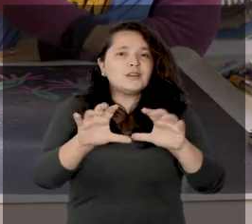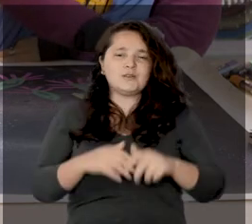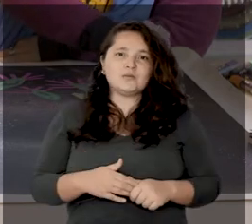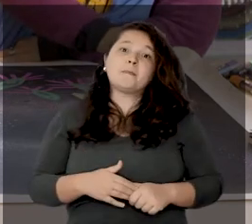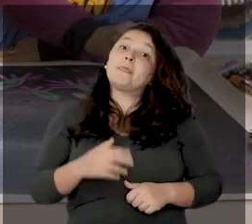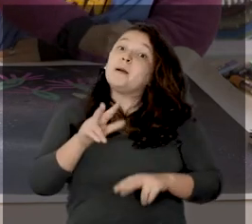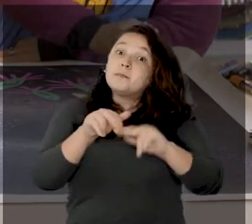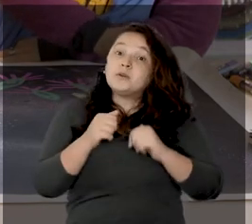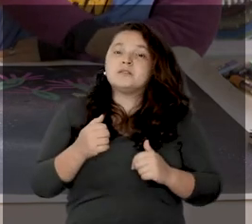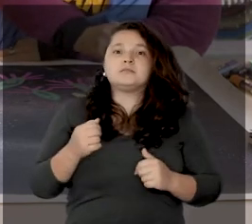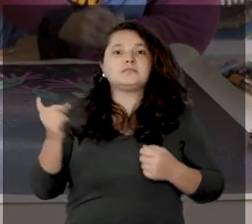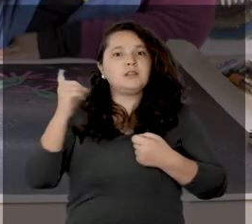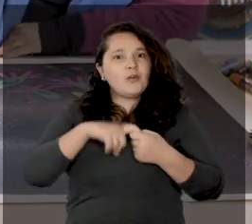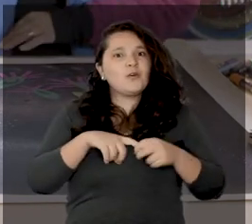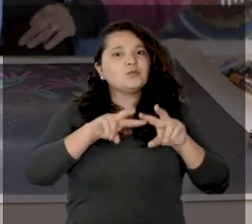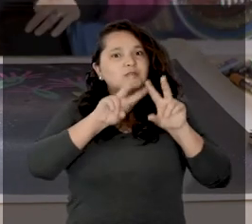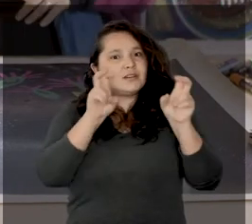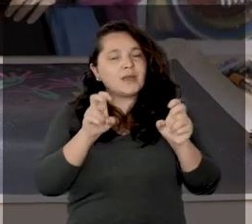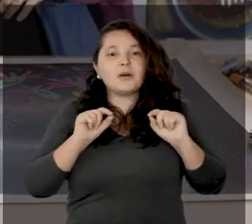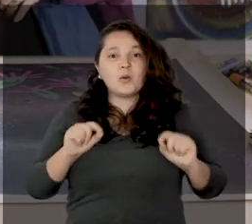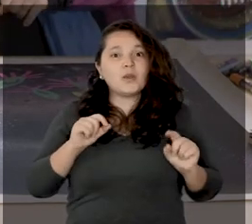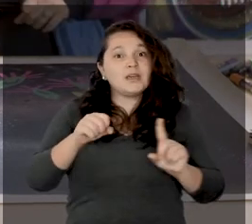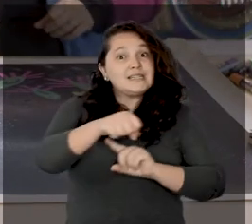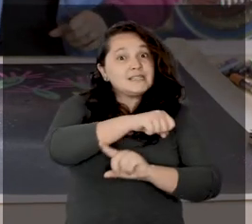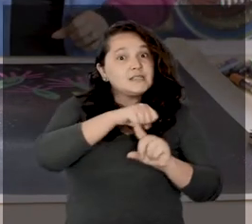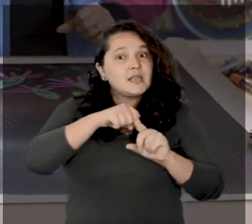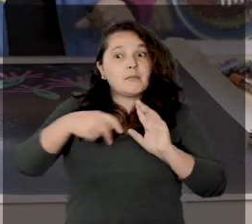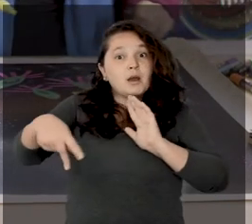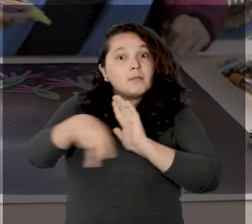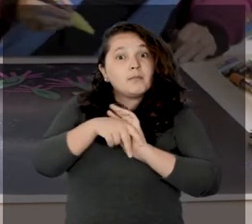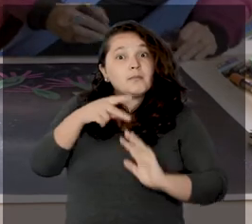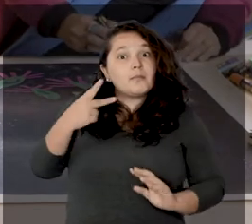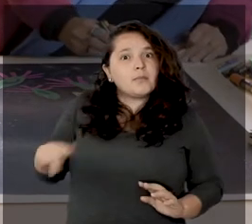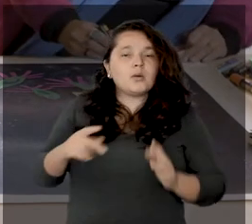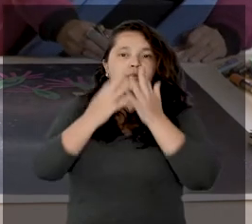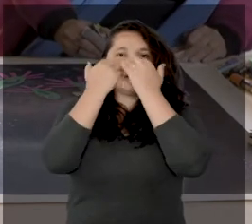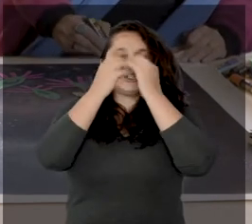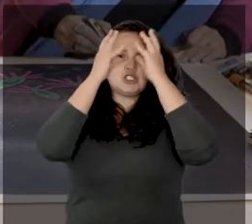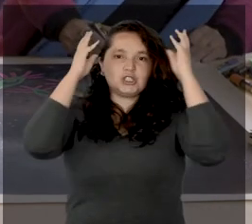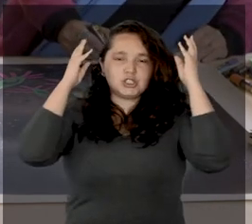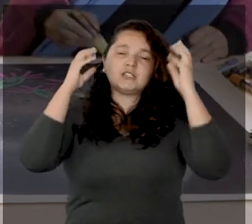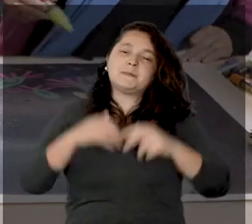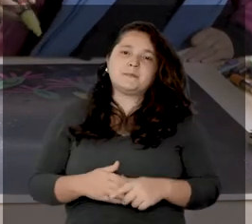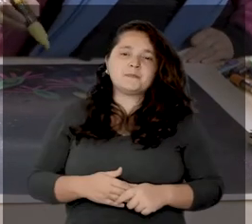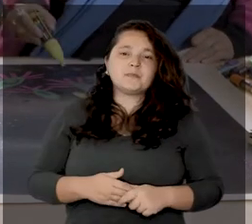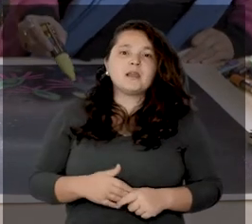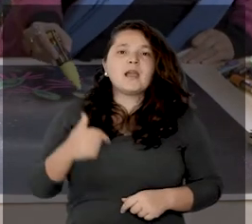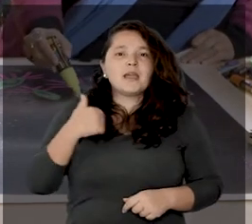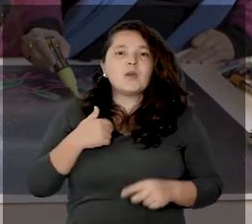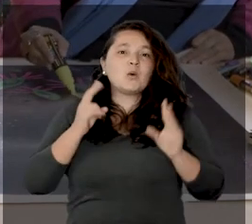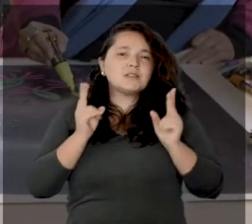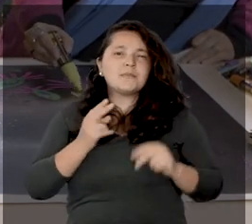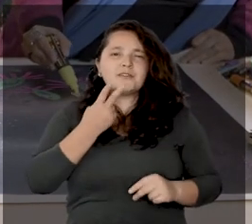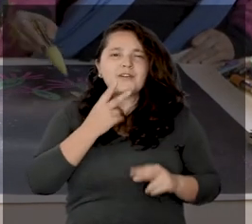desse sistema próprio dos povos indígenas, que é um sistema que, né, que vem... Eu uso sempre a caverna e a pintura nas